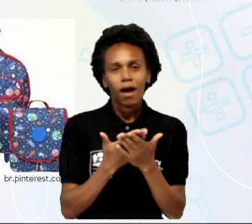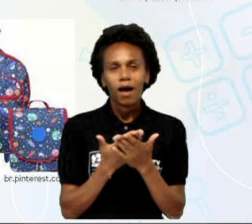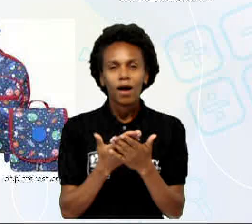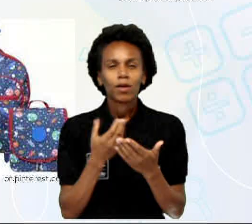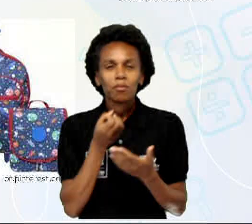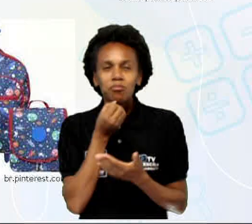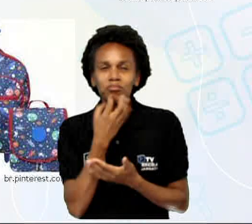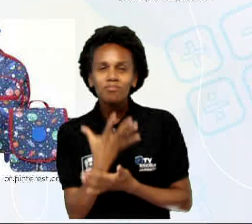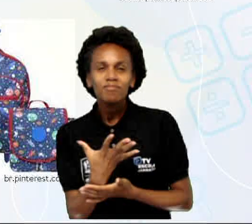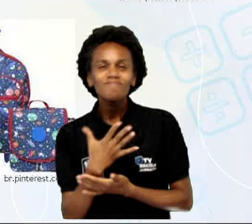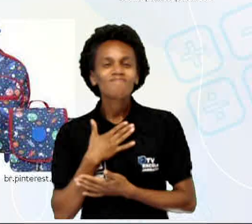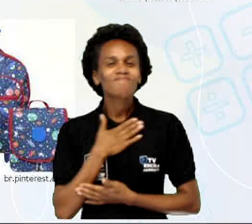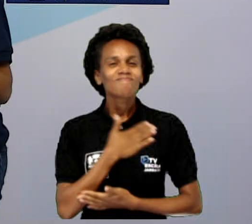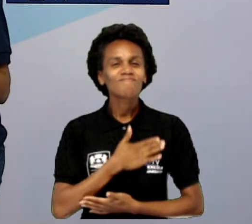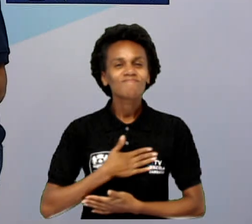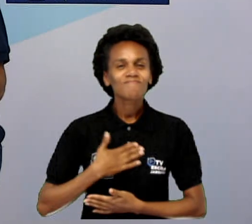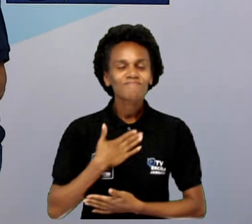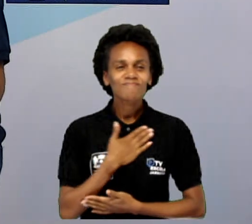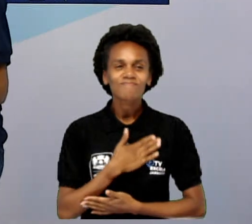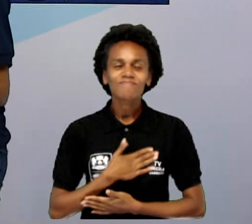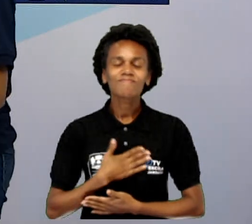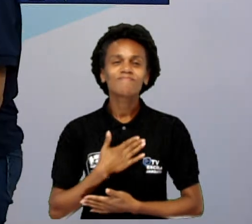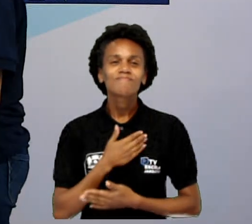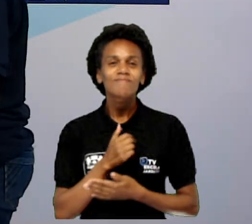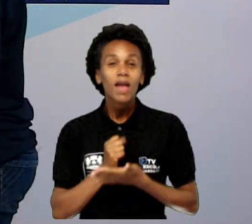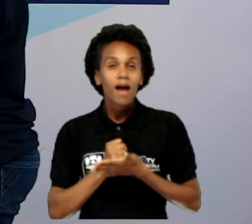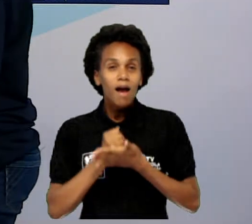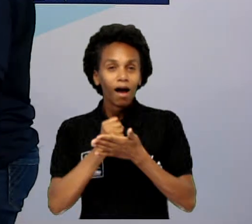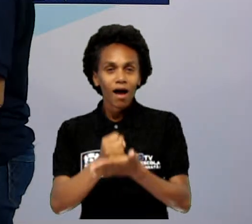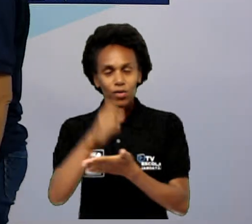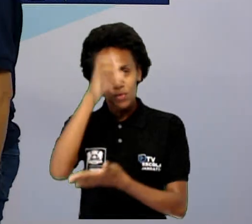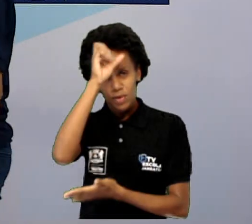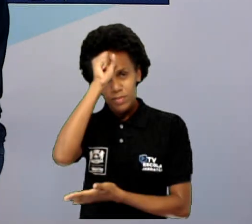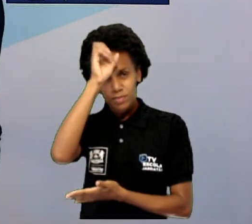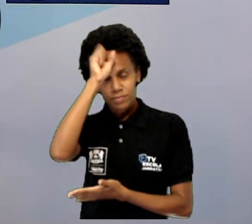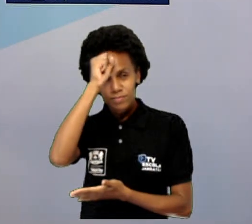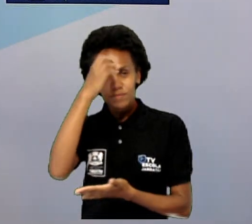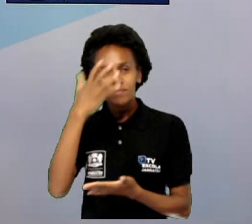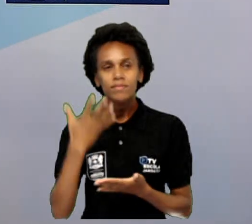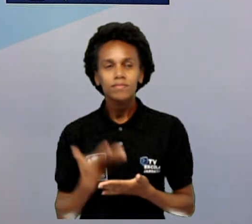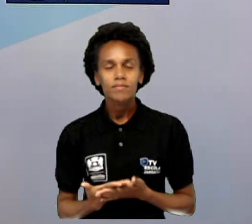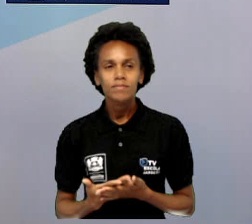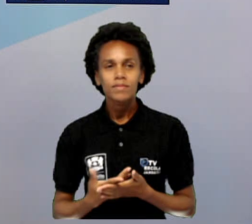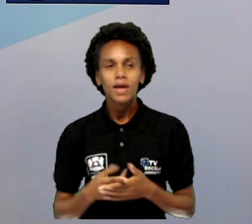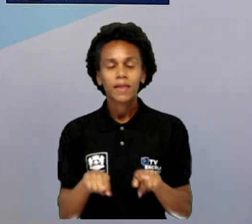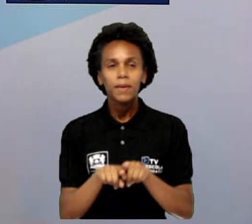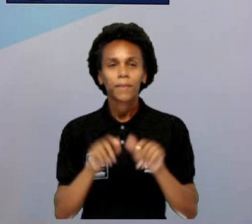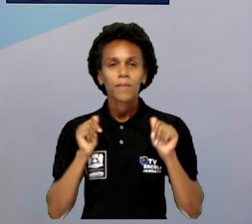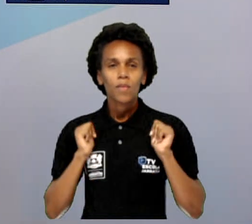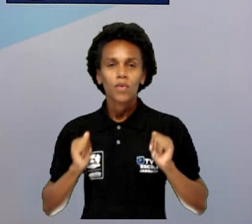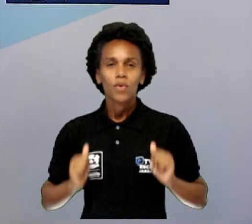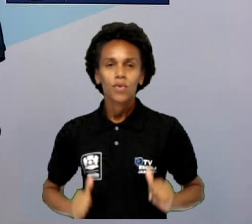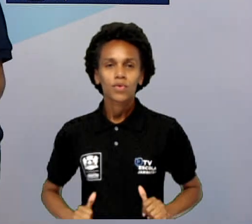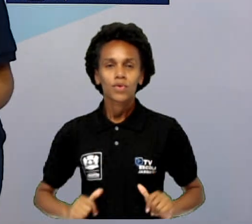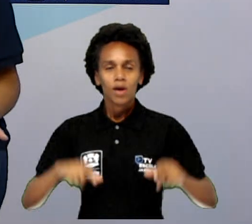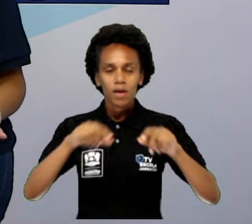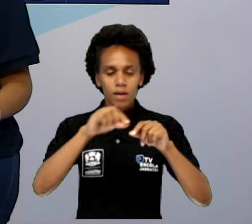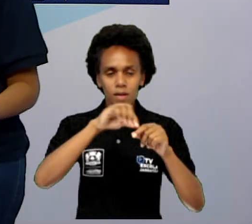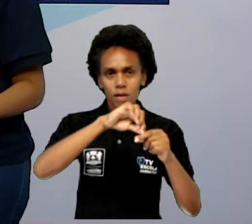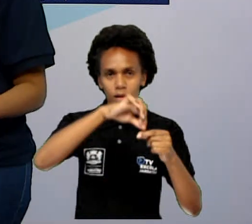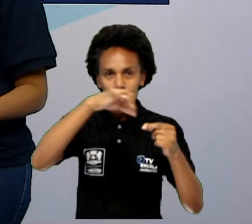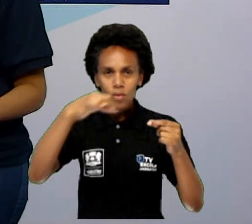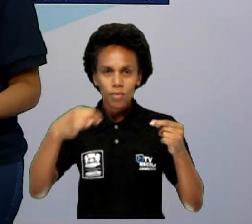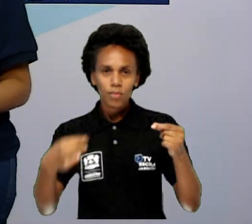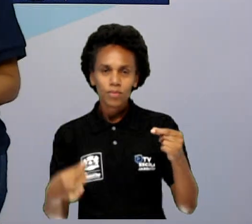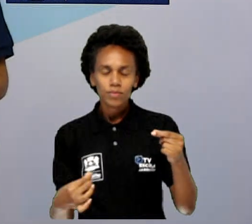aprendizagem de uma forma bem mais descontraída, né? As mochilas, os estojos, hoje em dia a grande maioria